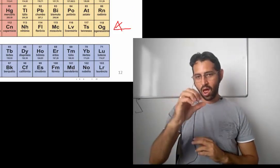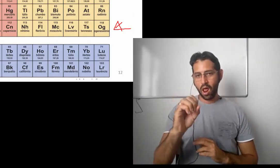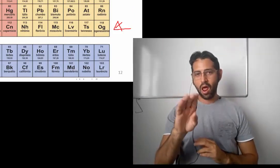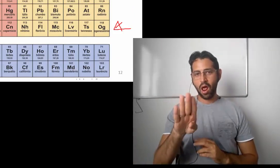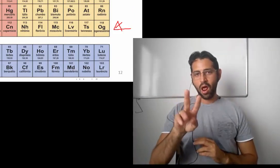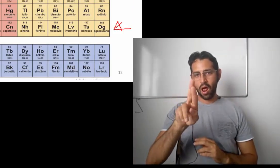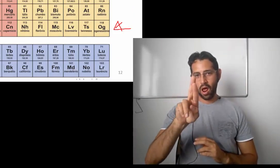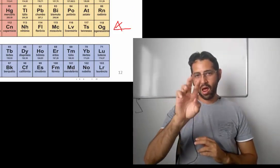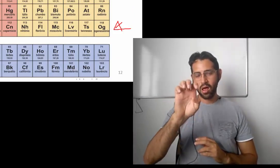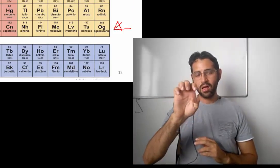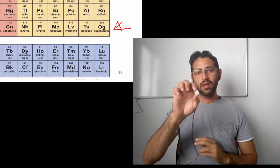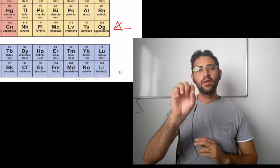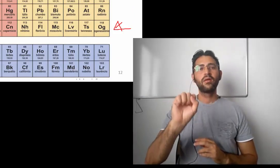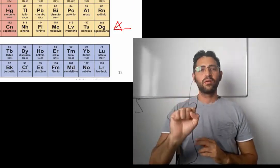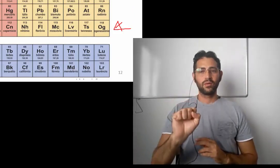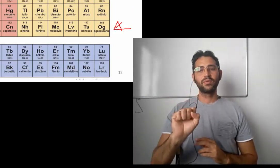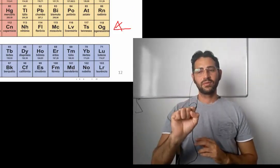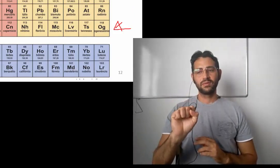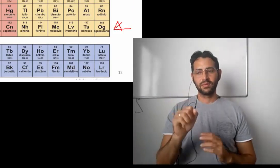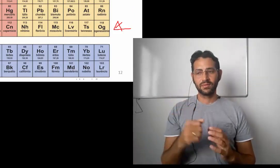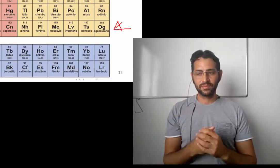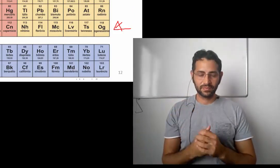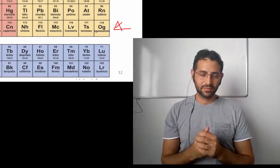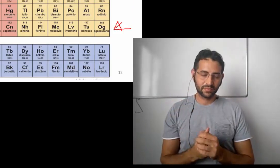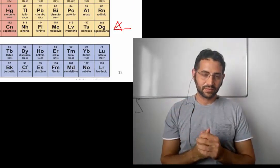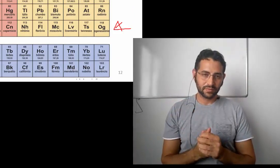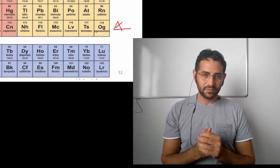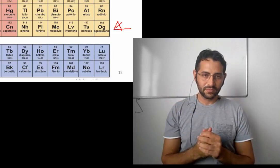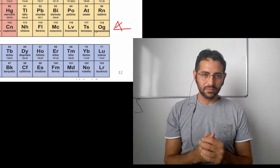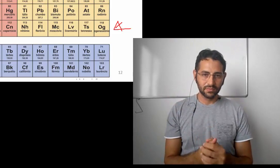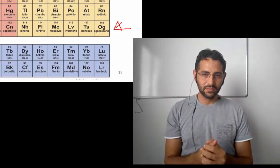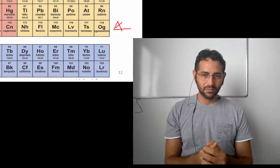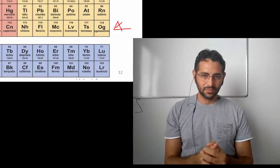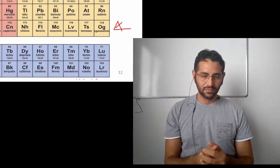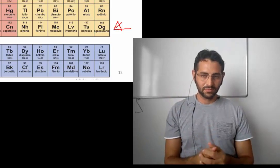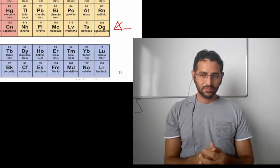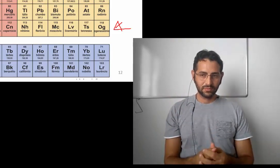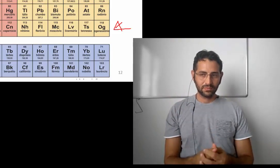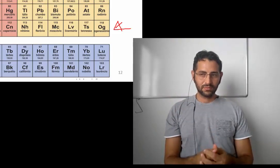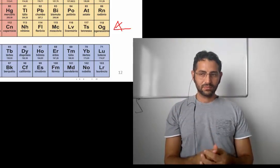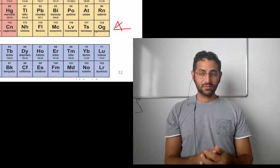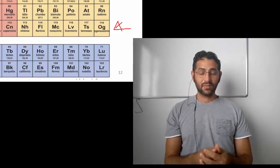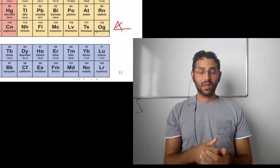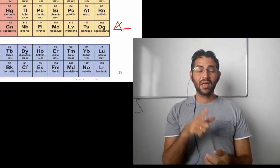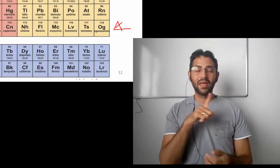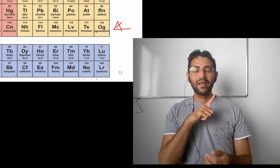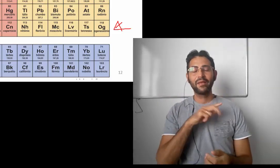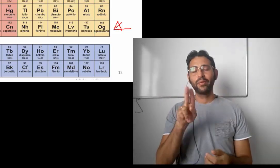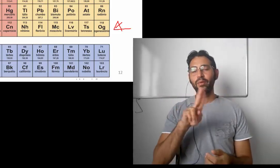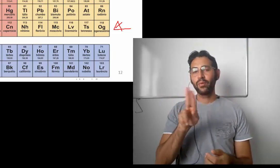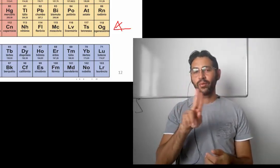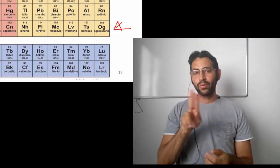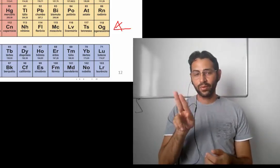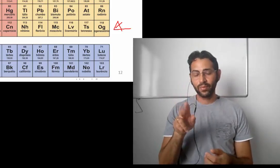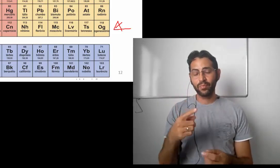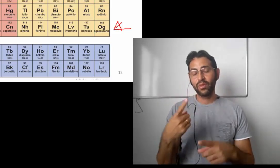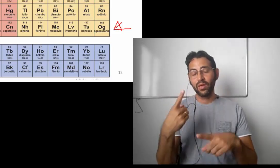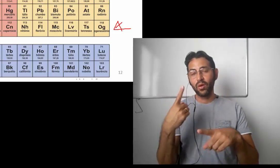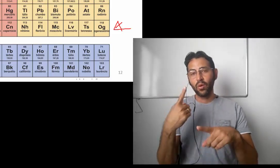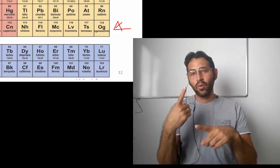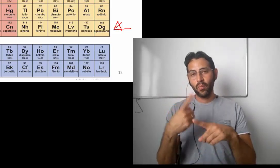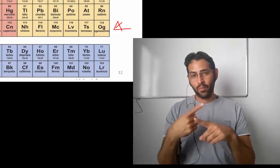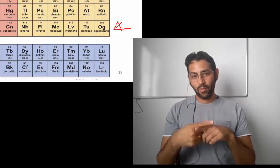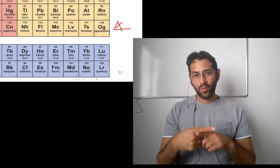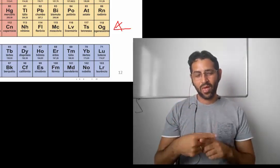Os gases nobres, deixa eu voltar aqui. Os gases nobres são esses elementos aqui,